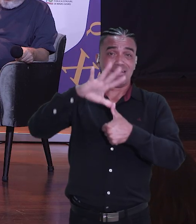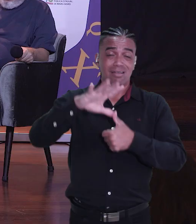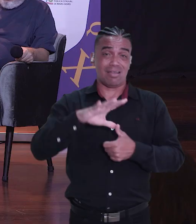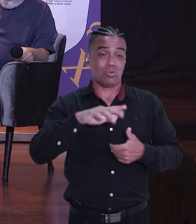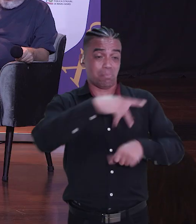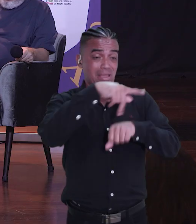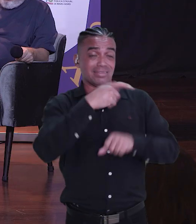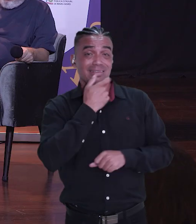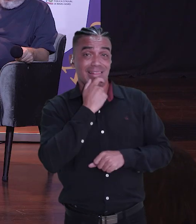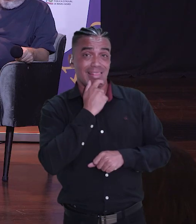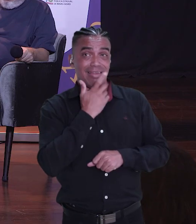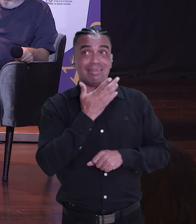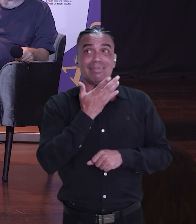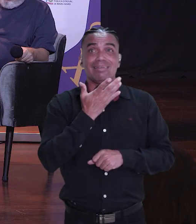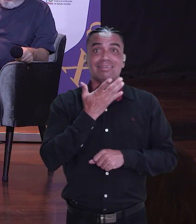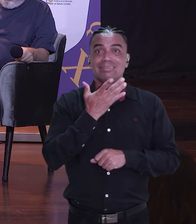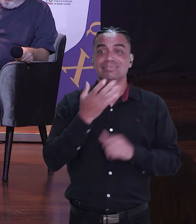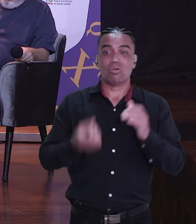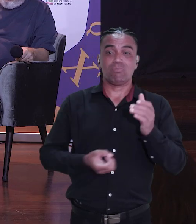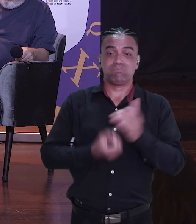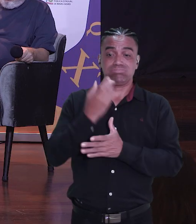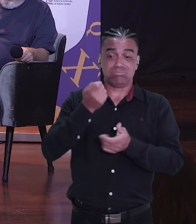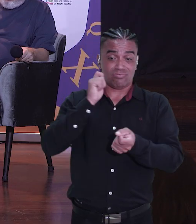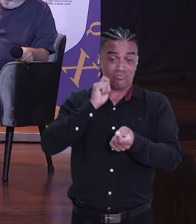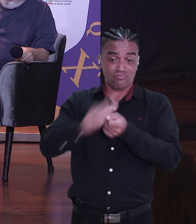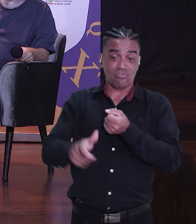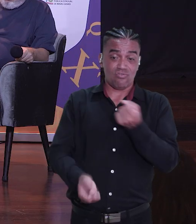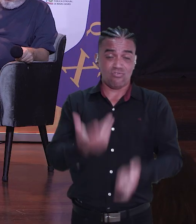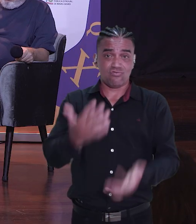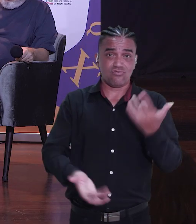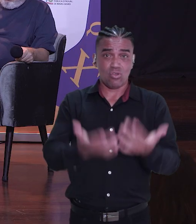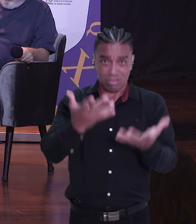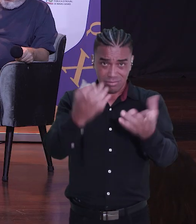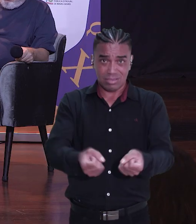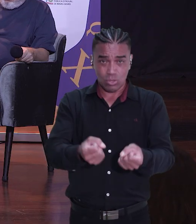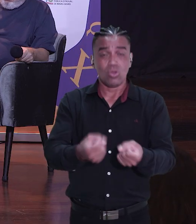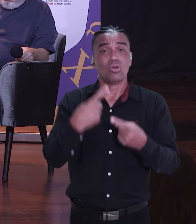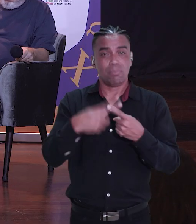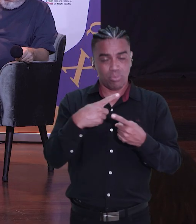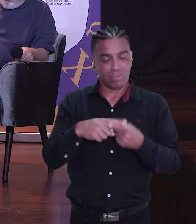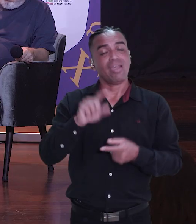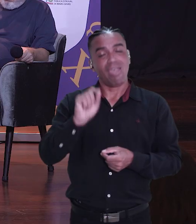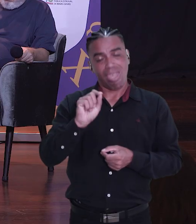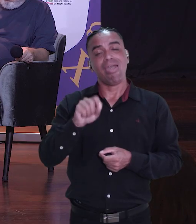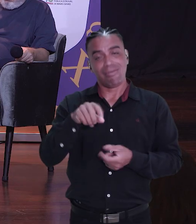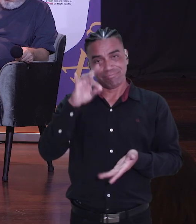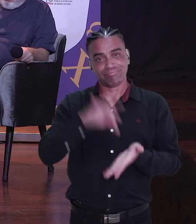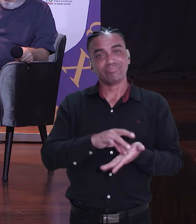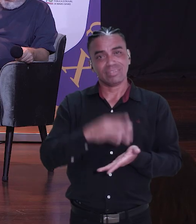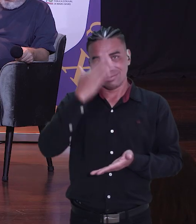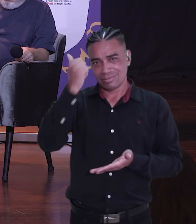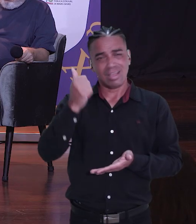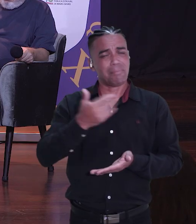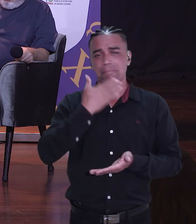ingleses aceitaram aquela versão de que ele foi incendiado ali mesmo, sabe? Se aceitaram isso é porque foi assim que foi